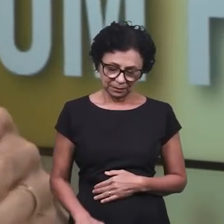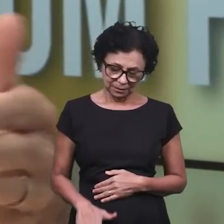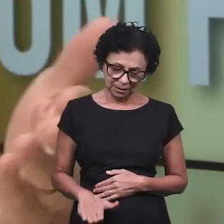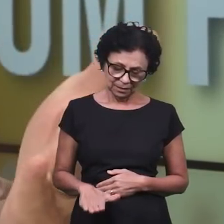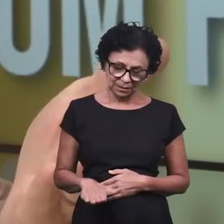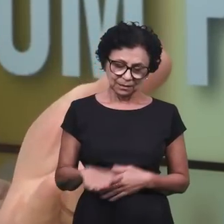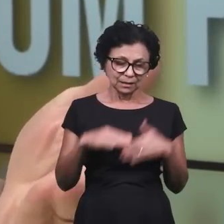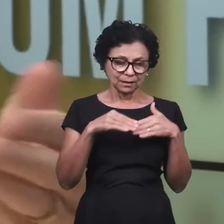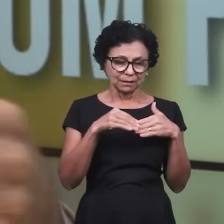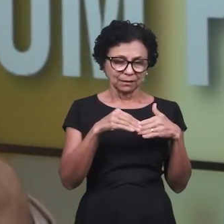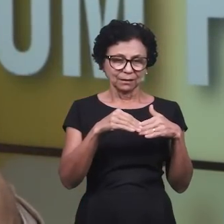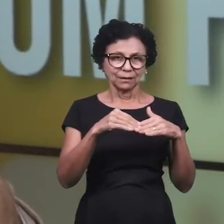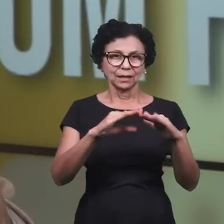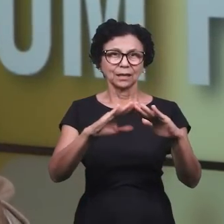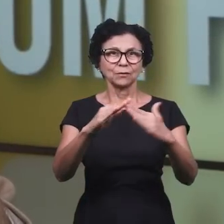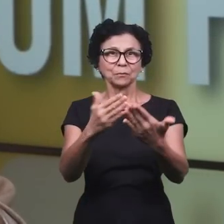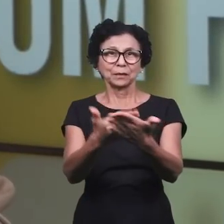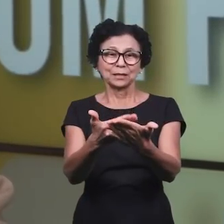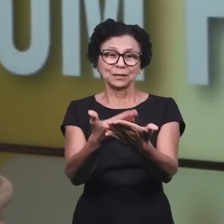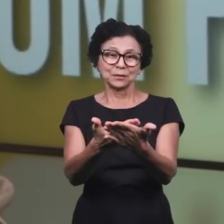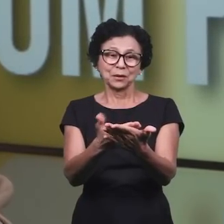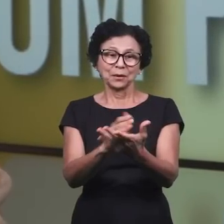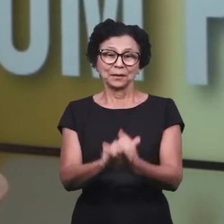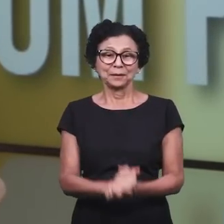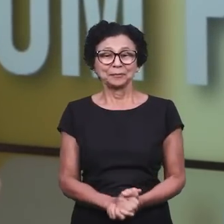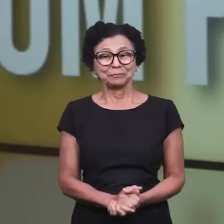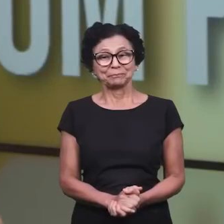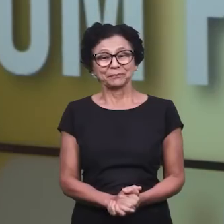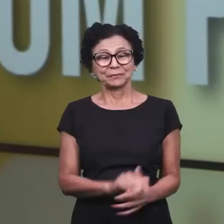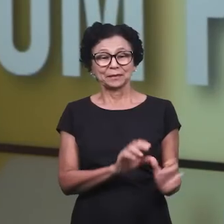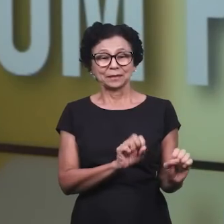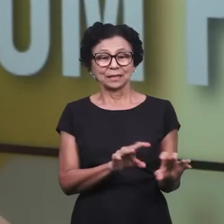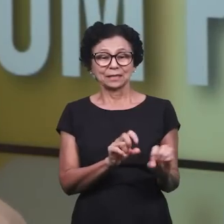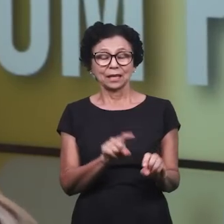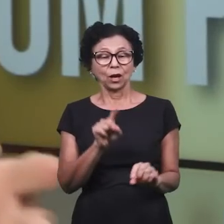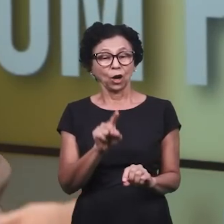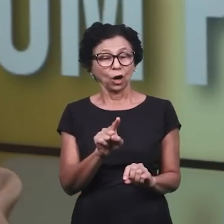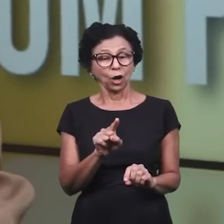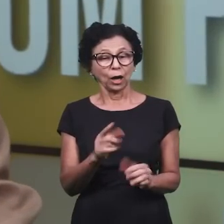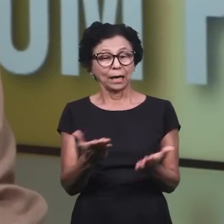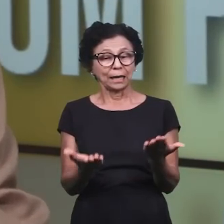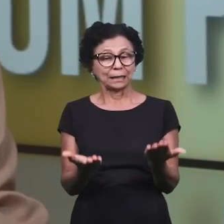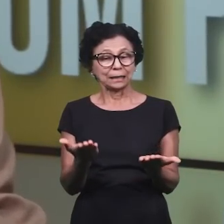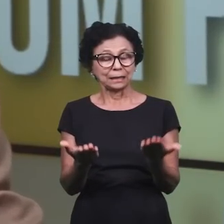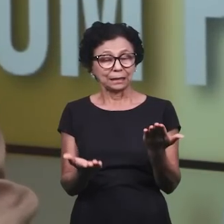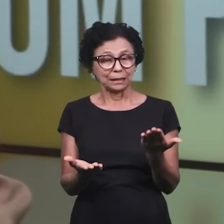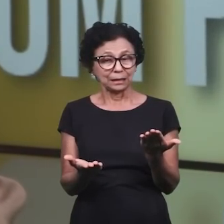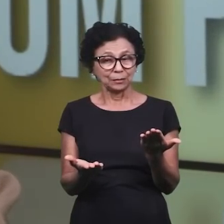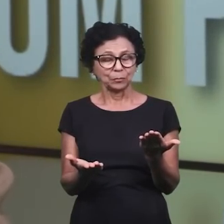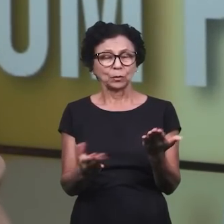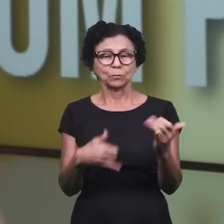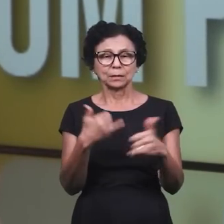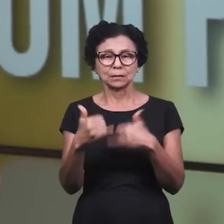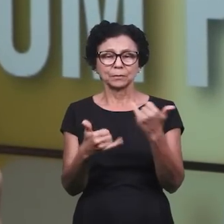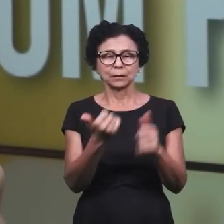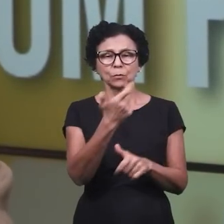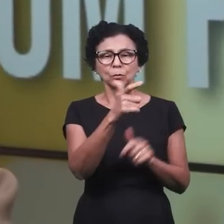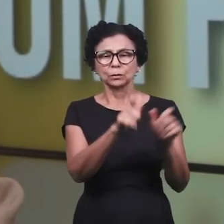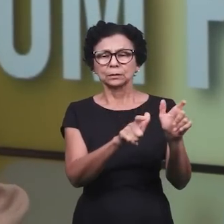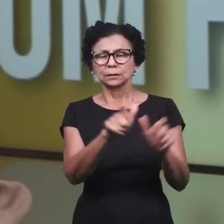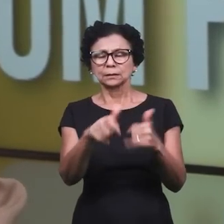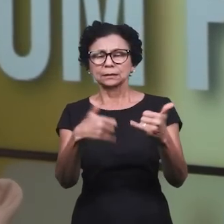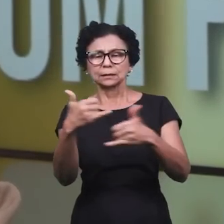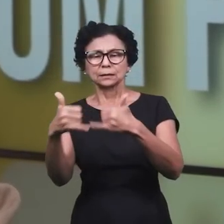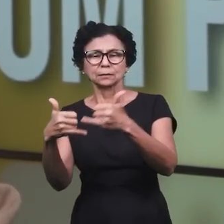que estar ensinando ele o equilíbrio e a direção, porque ali ele já começa a se envolver com outras crianças e tem